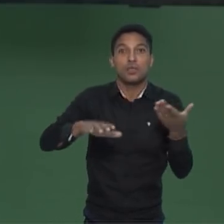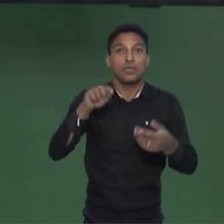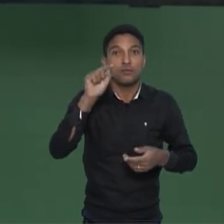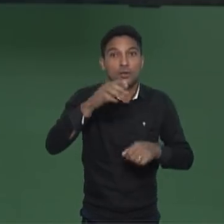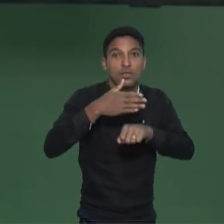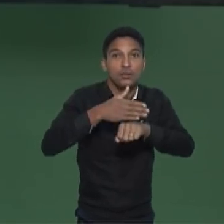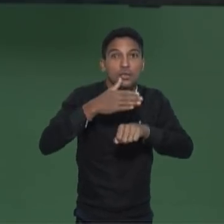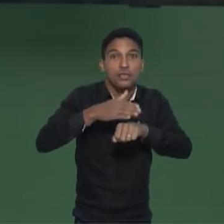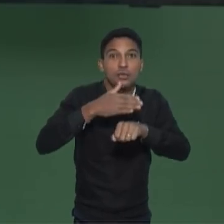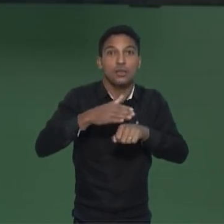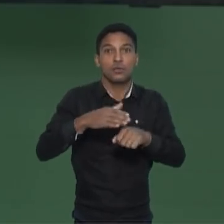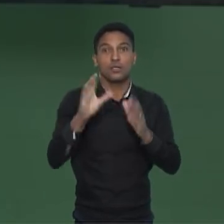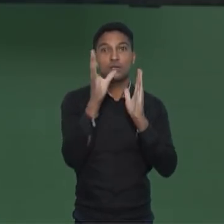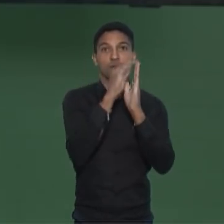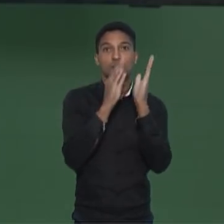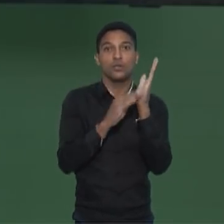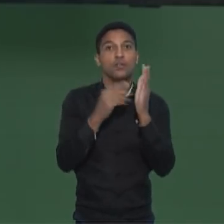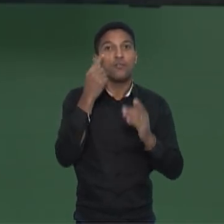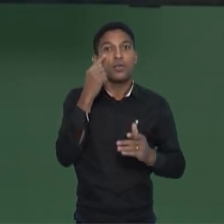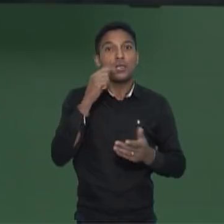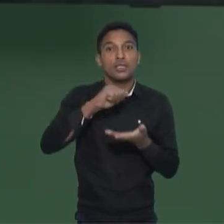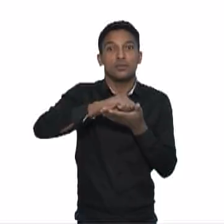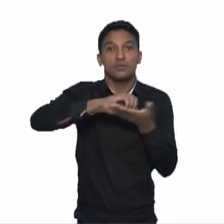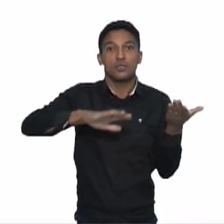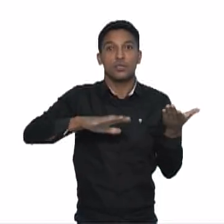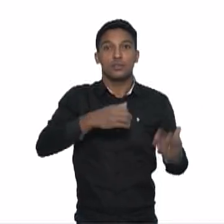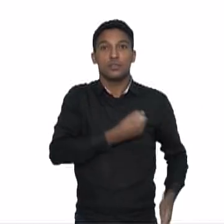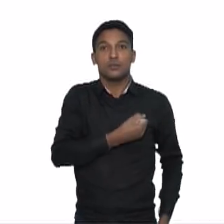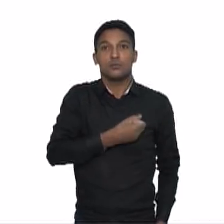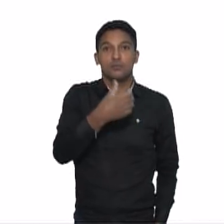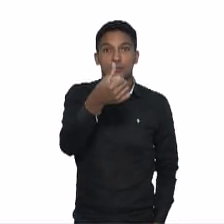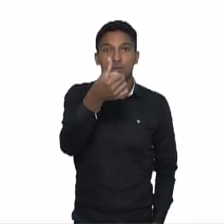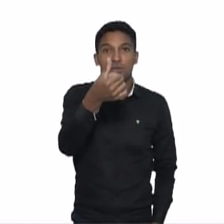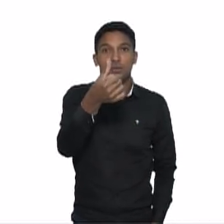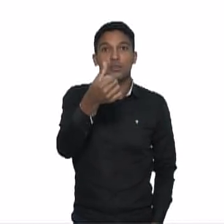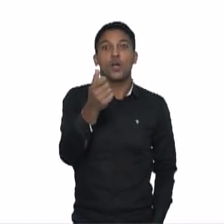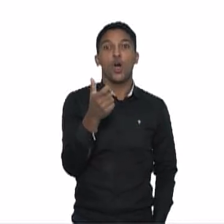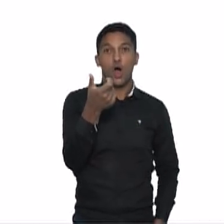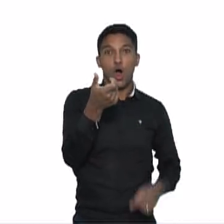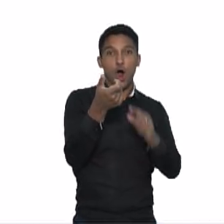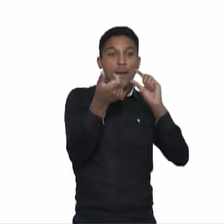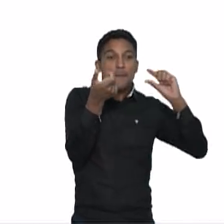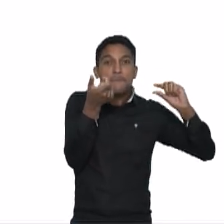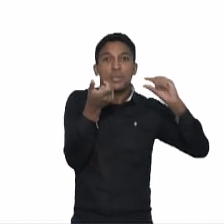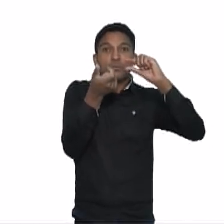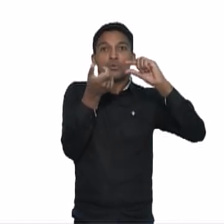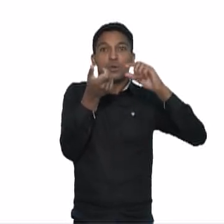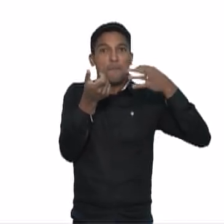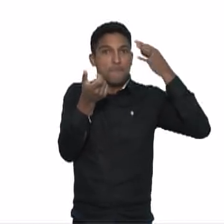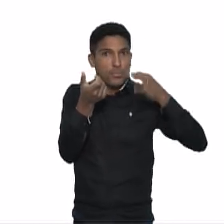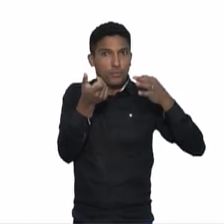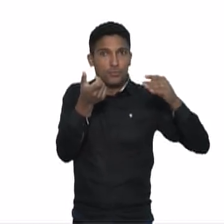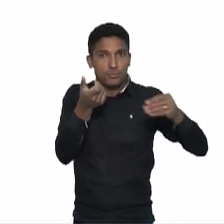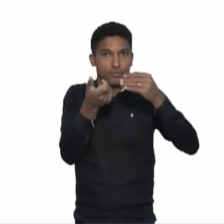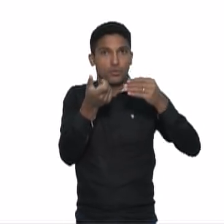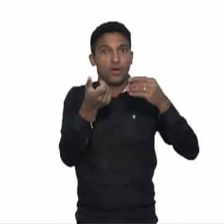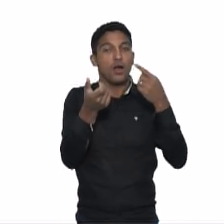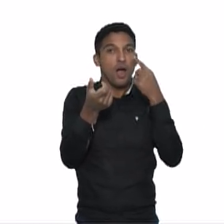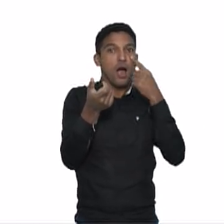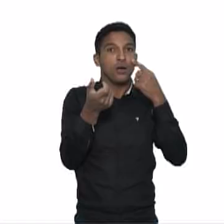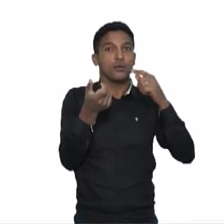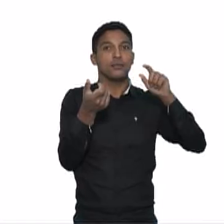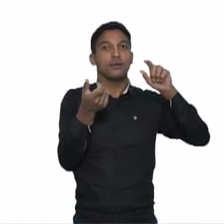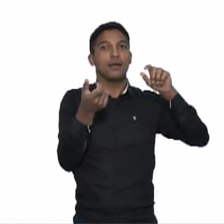conteúdo. Veja comigo o exercício de número 6. Complete com a preposição adequada. Letra A.